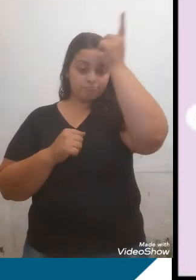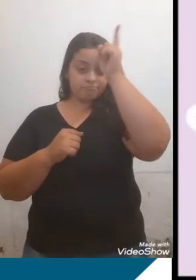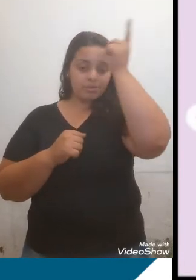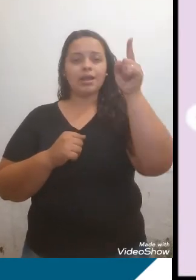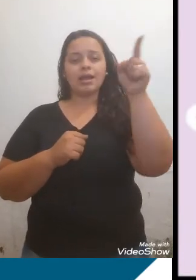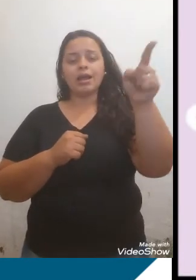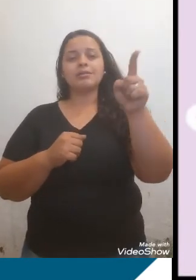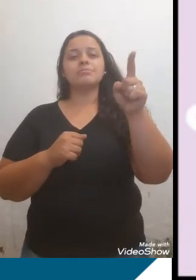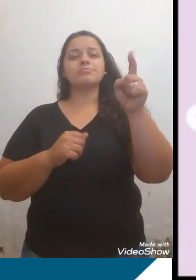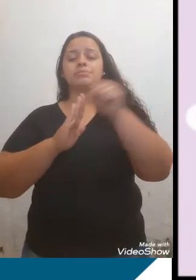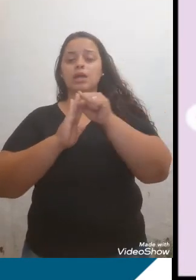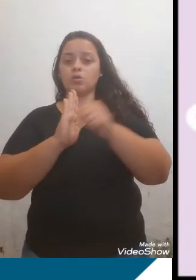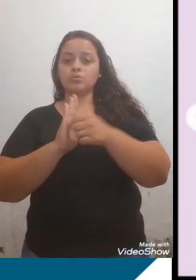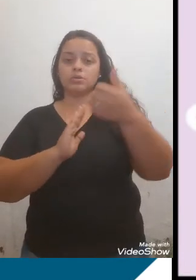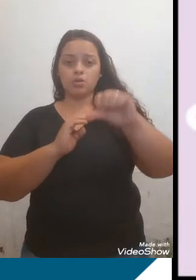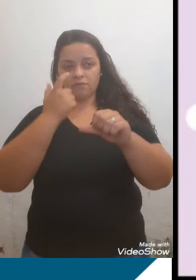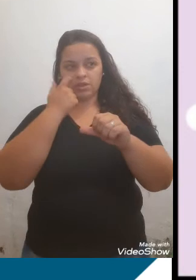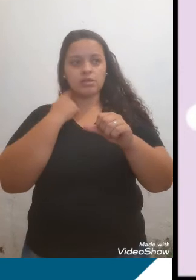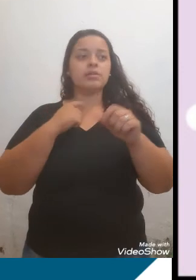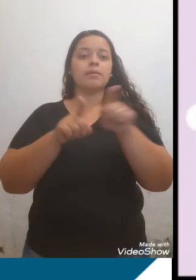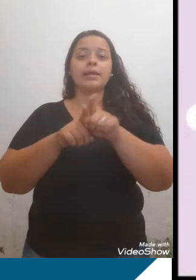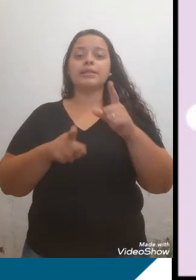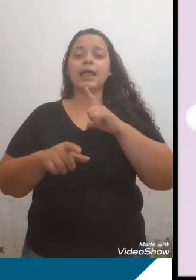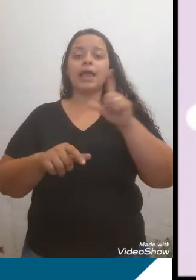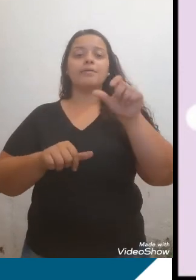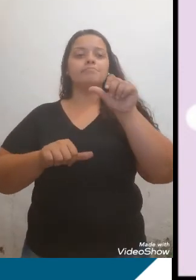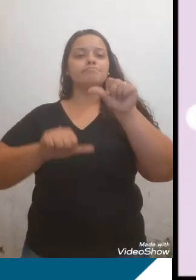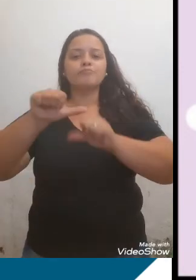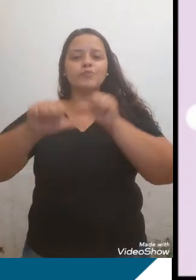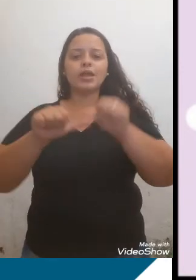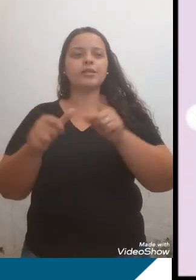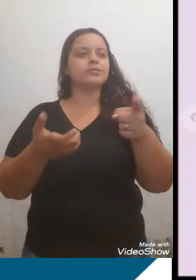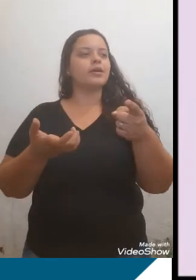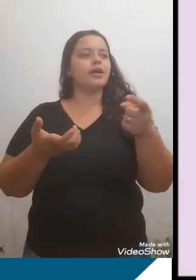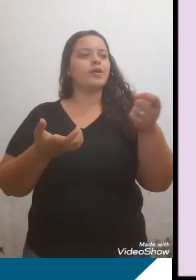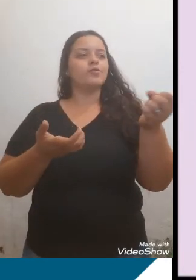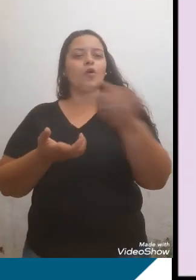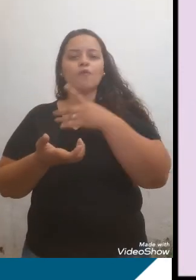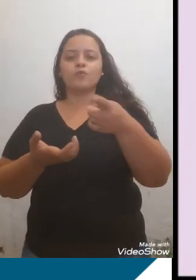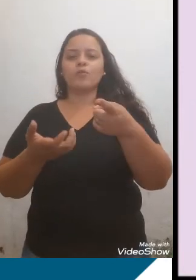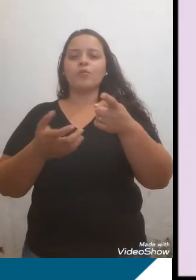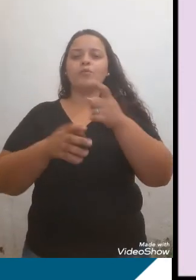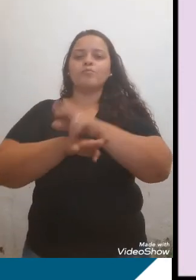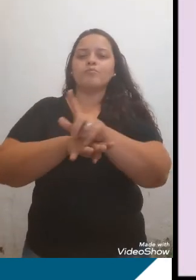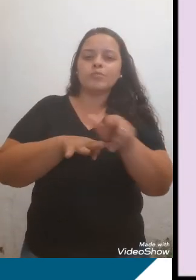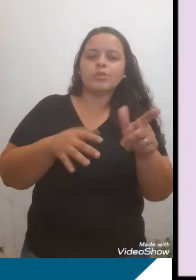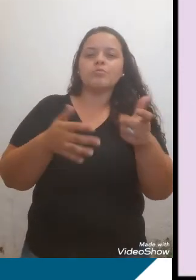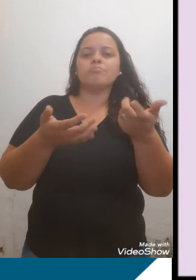invenção do final do século XIX. Nós temos inovações nos meios de transporte devido às ciências e à